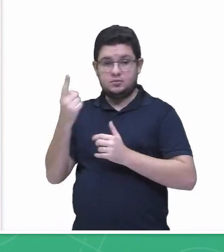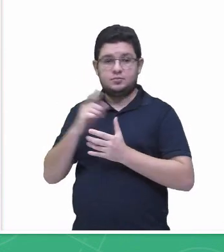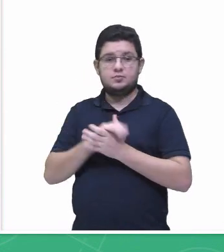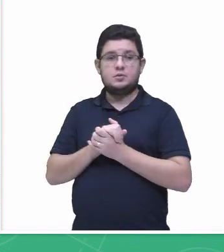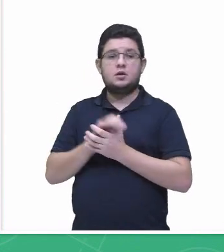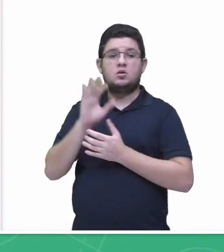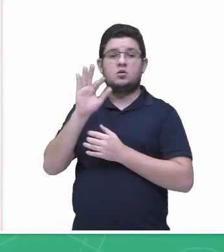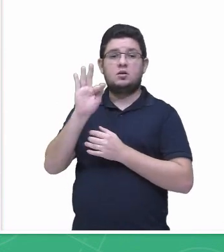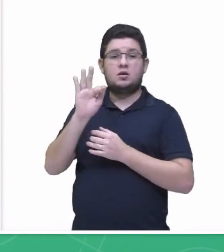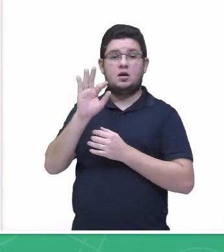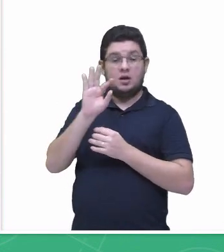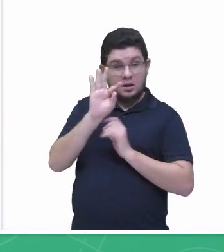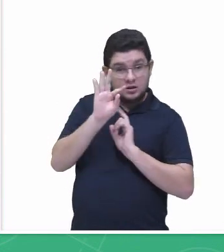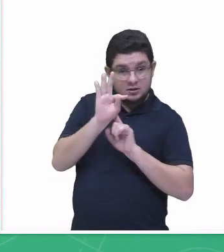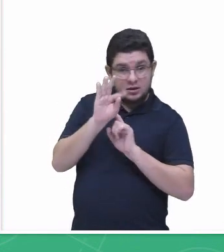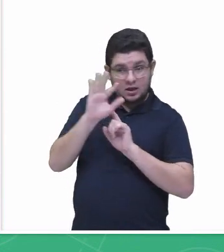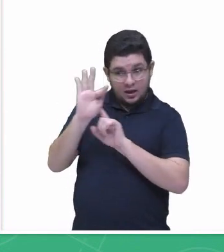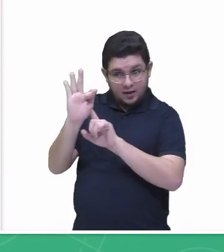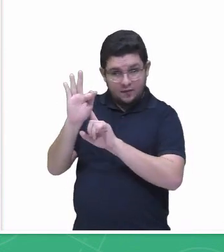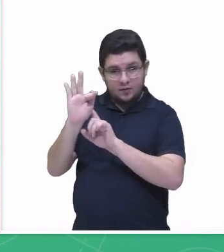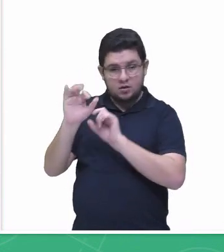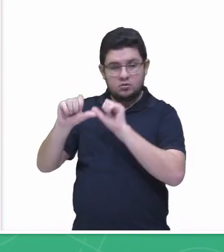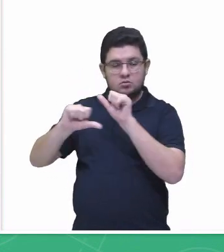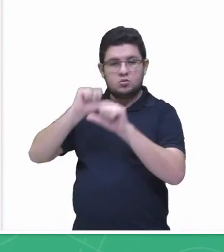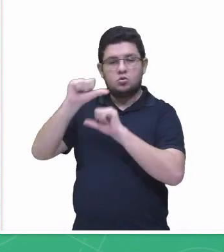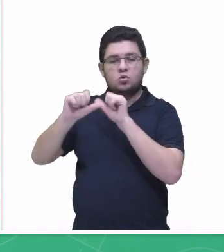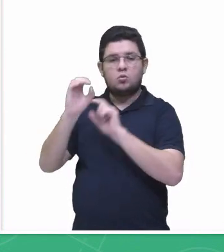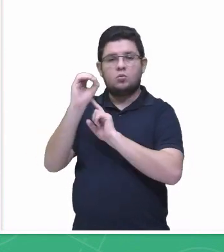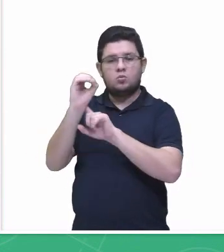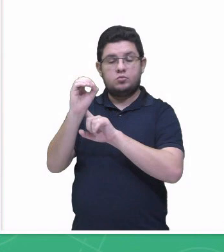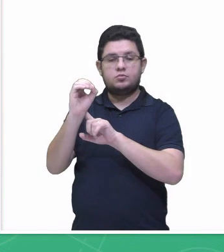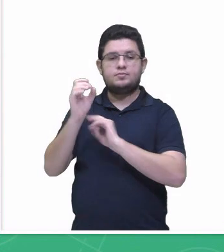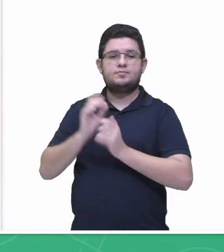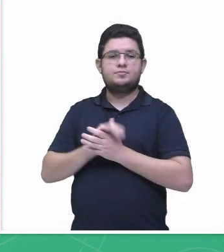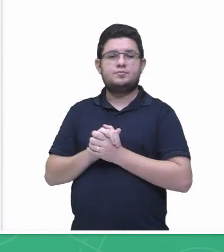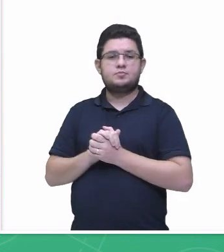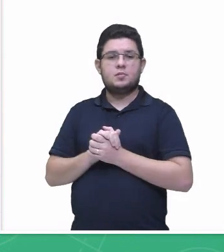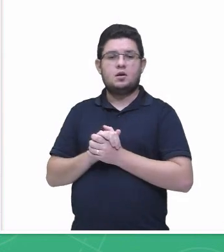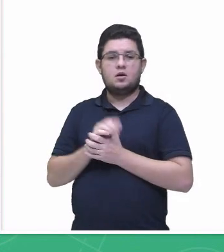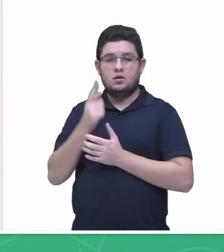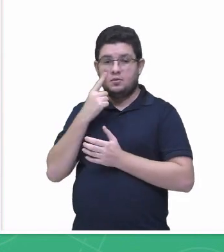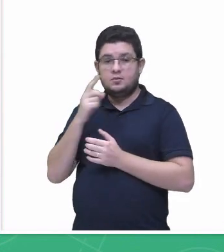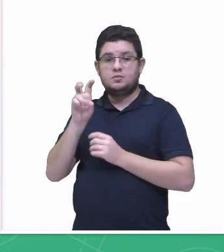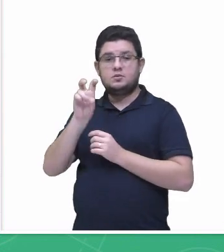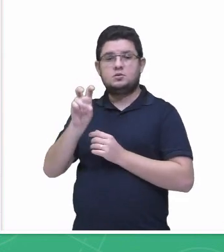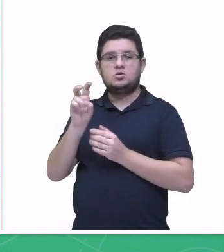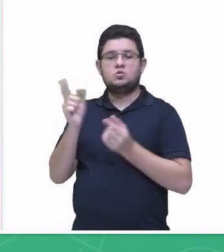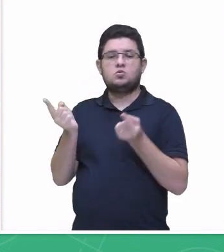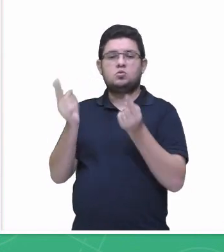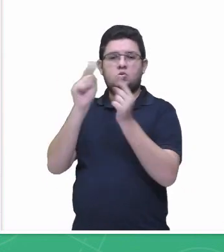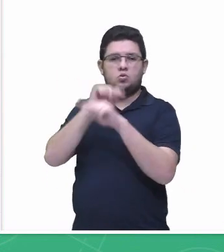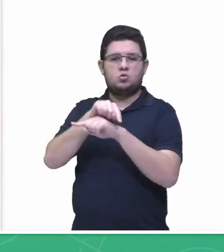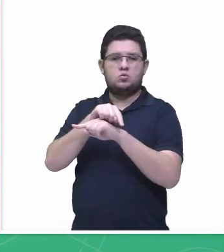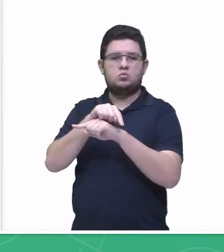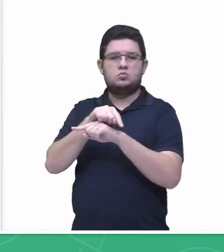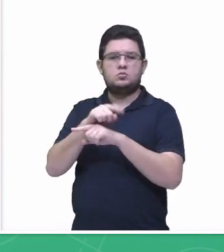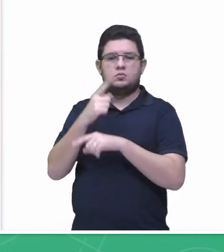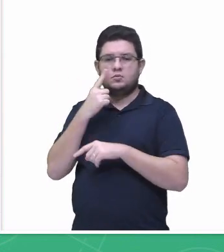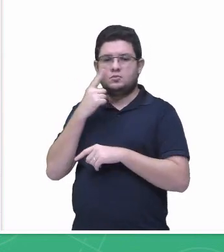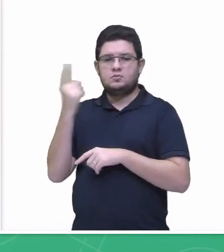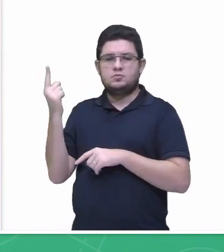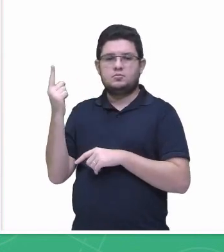0. Aqui, nós passamos o 5, né, para o segundo membro, ele vai multiplicando lá o